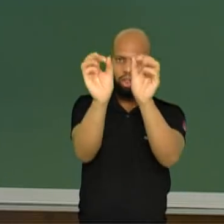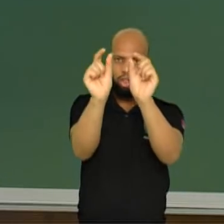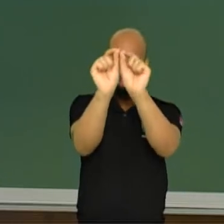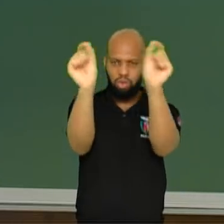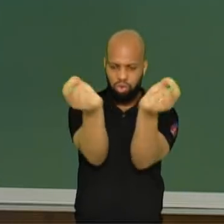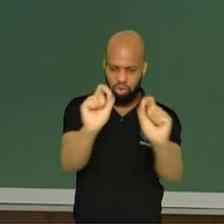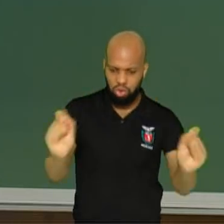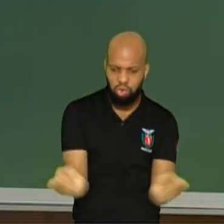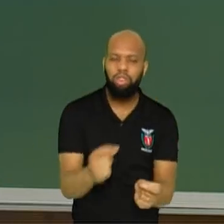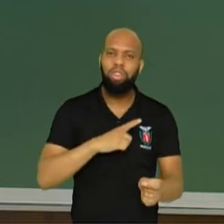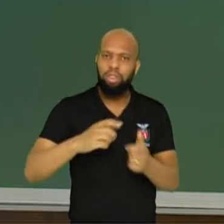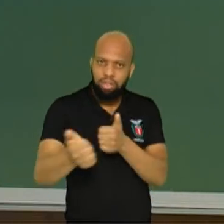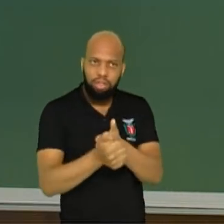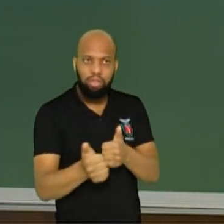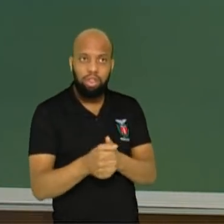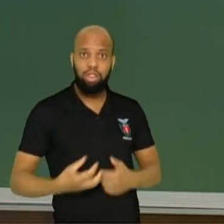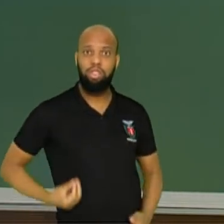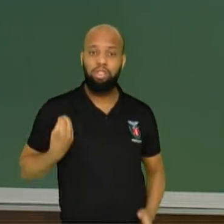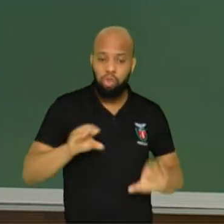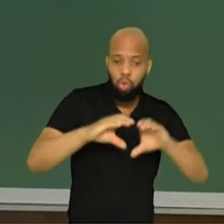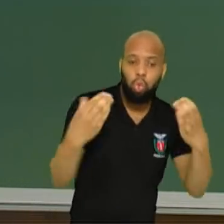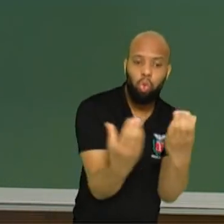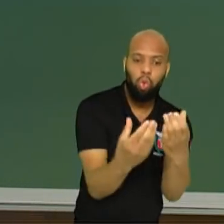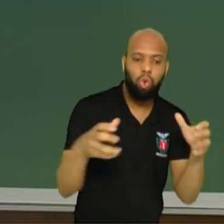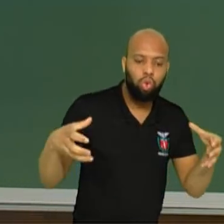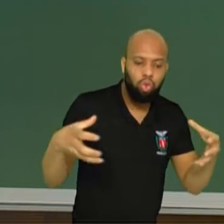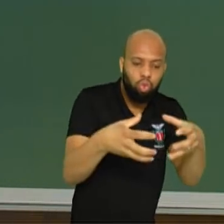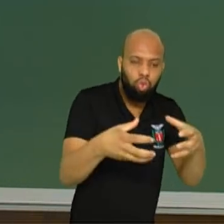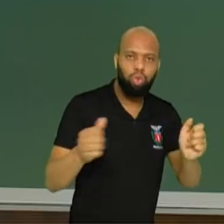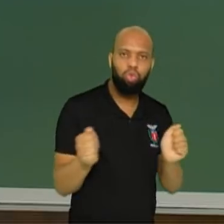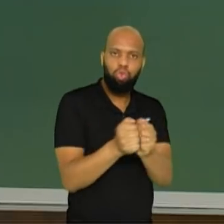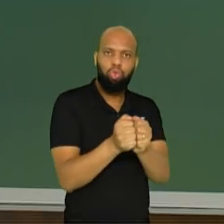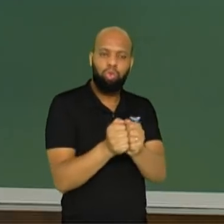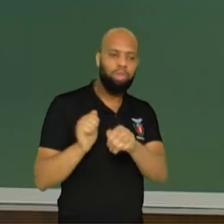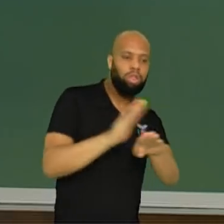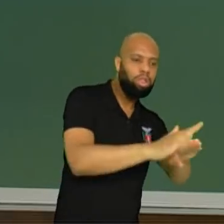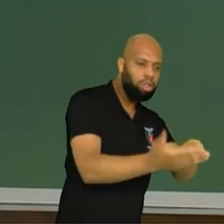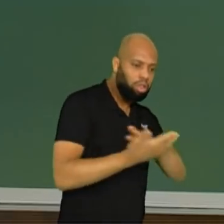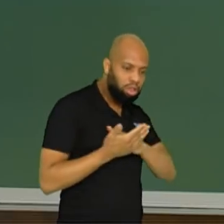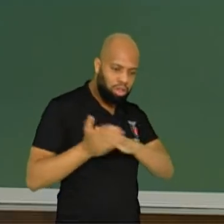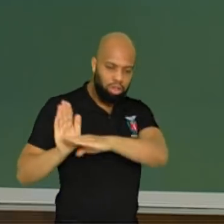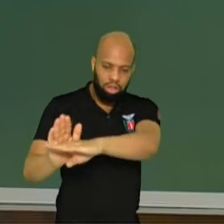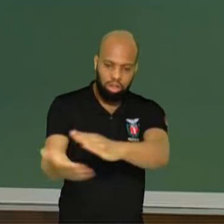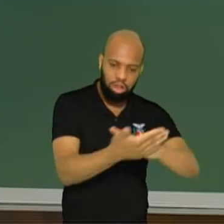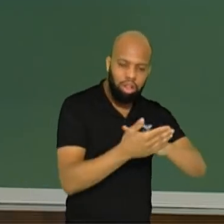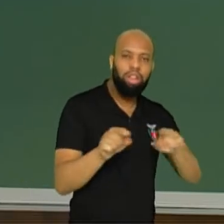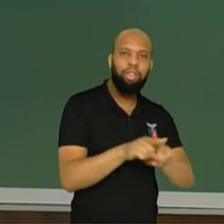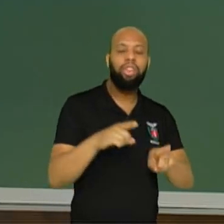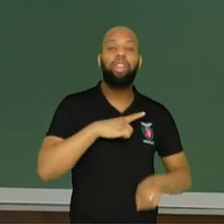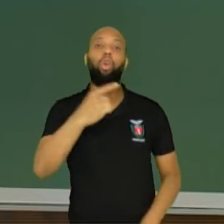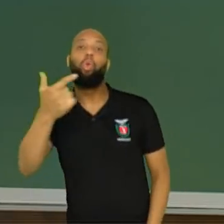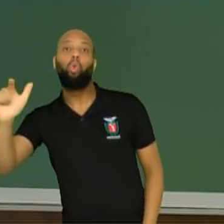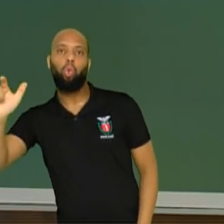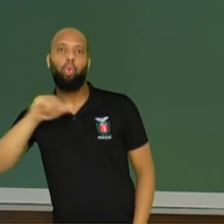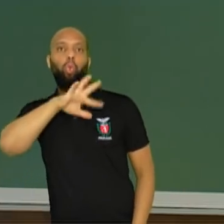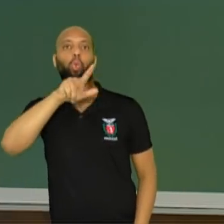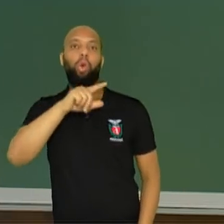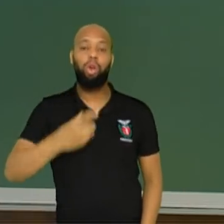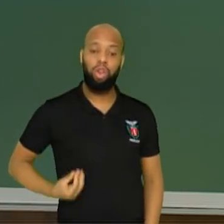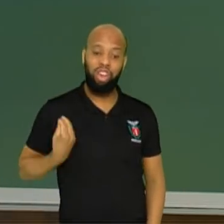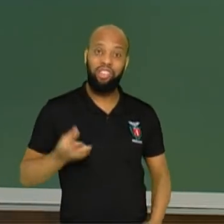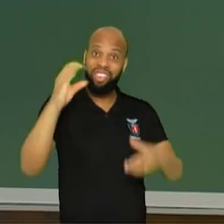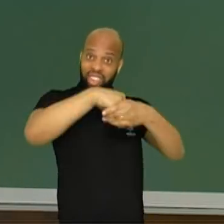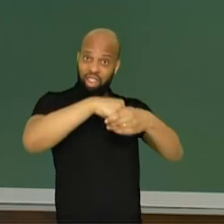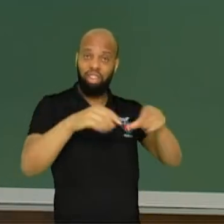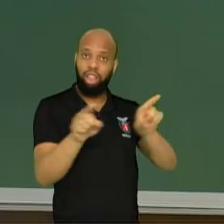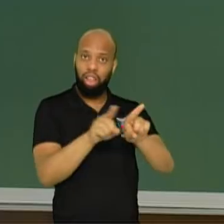eles vivem juntos para poder se auxiliar, poder ajudar. Às vezes outros animais conseguem morar aqui dentro, então eles vão